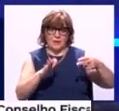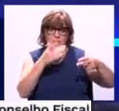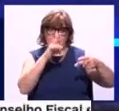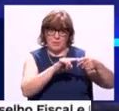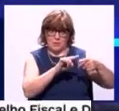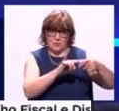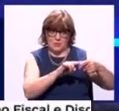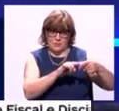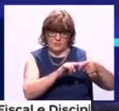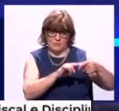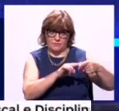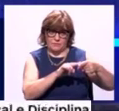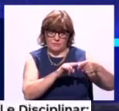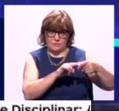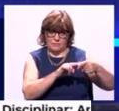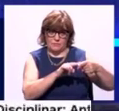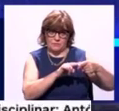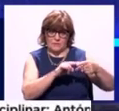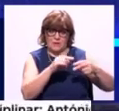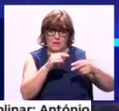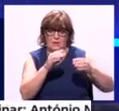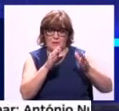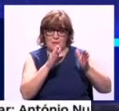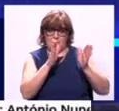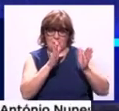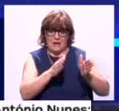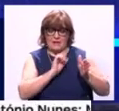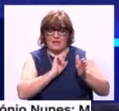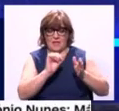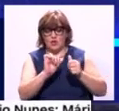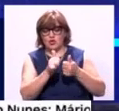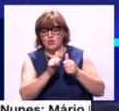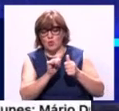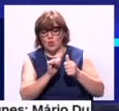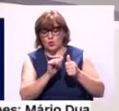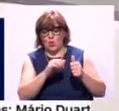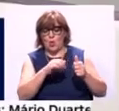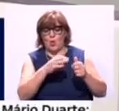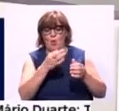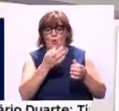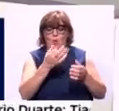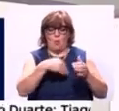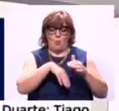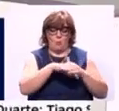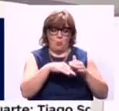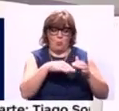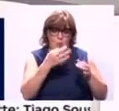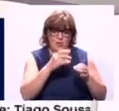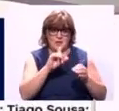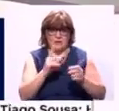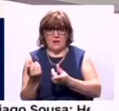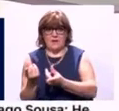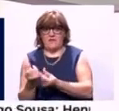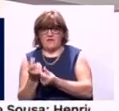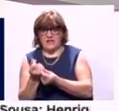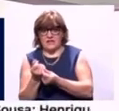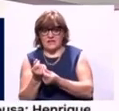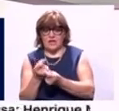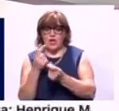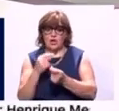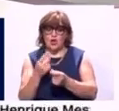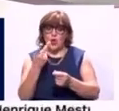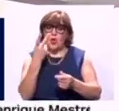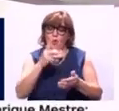Primeiro, a parte desportiva do Futebol Clube do Porto e a parte financeira. São dois